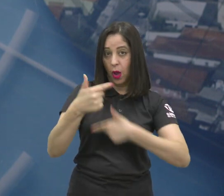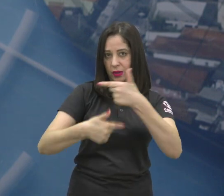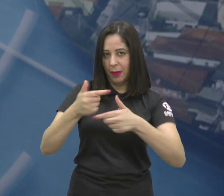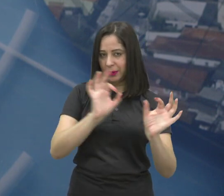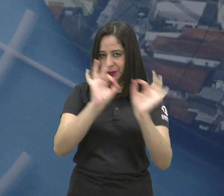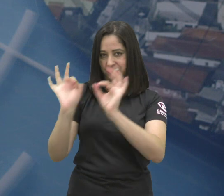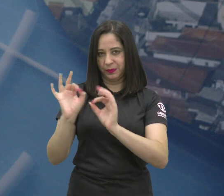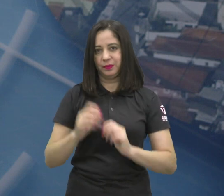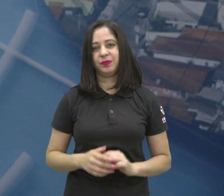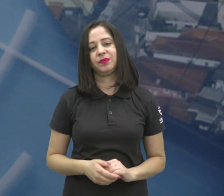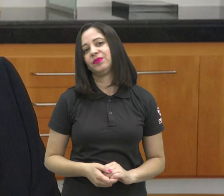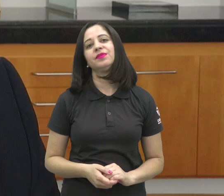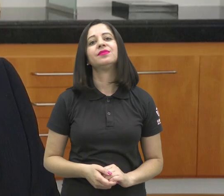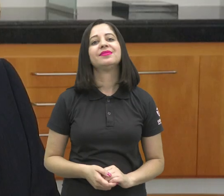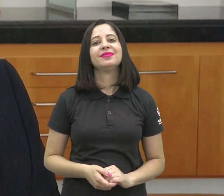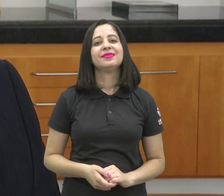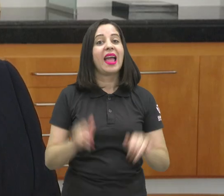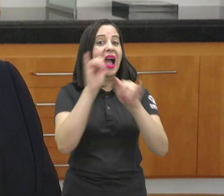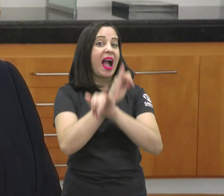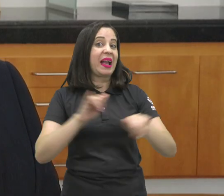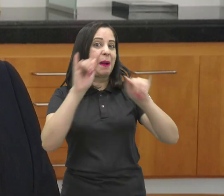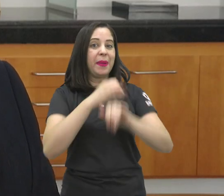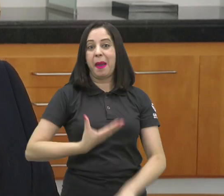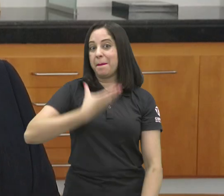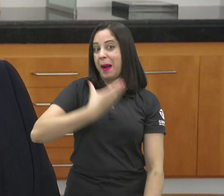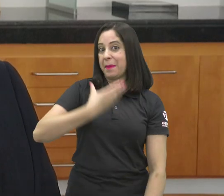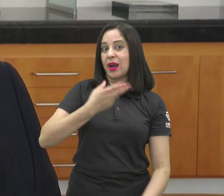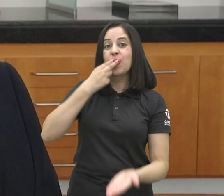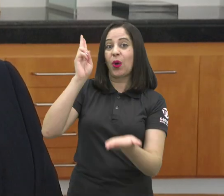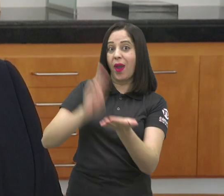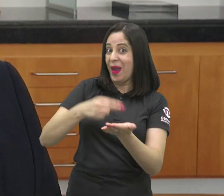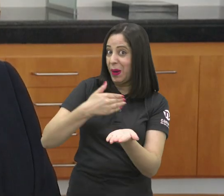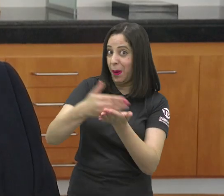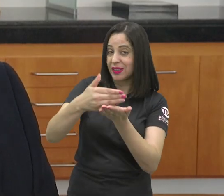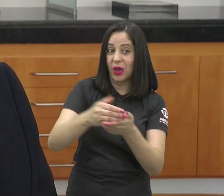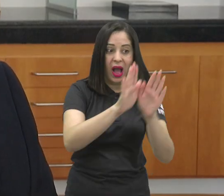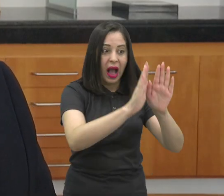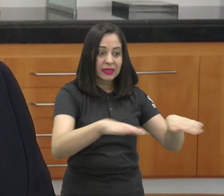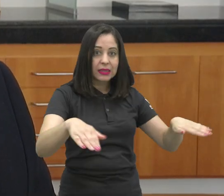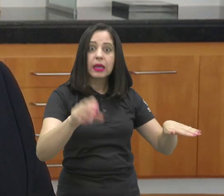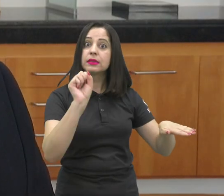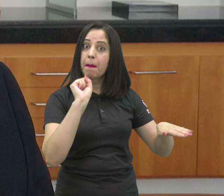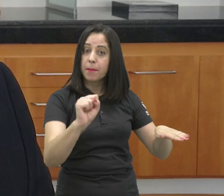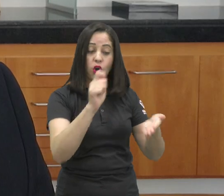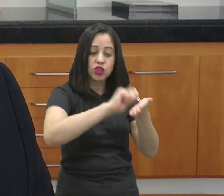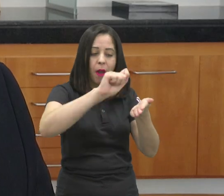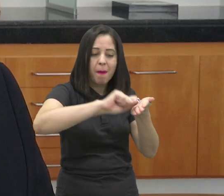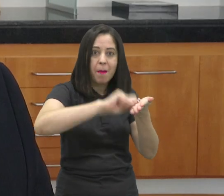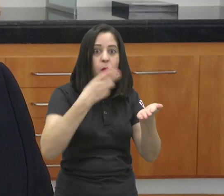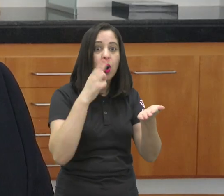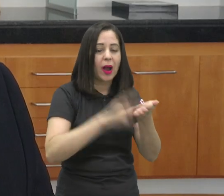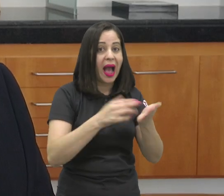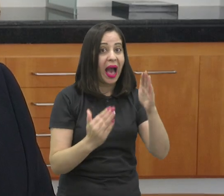Vamos conferir? A campanha Papai Noel dos Correios já começou e as crianças podem escrever suas cartinhas até o